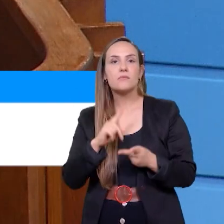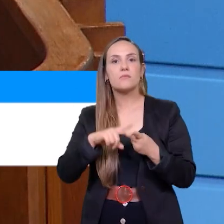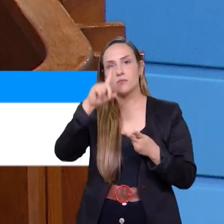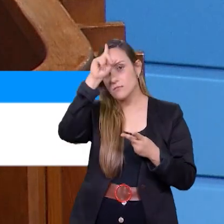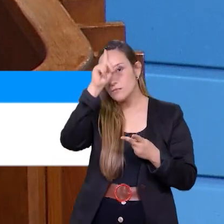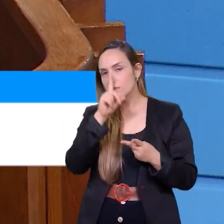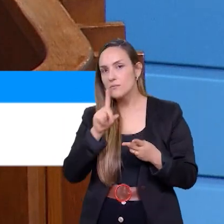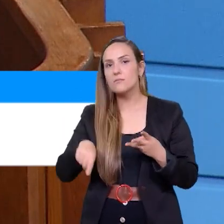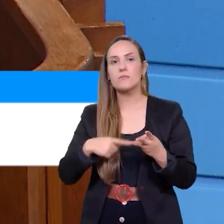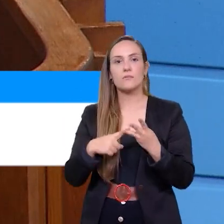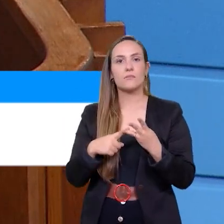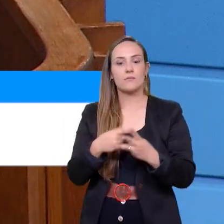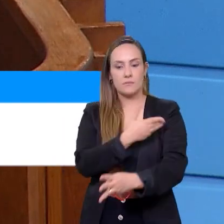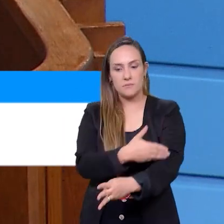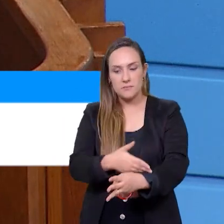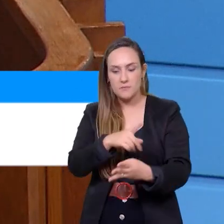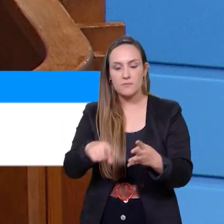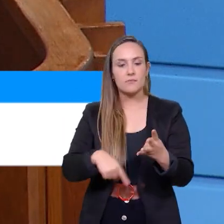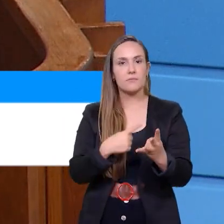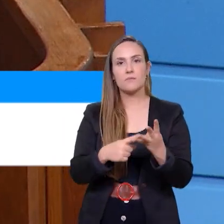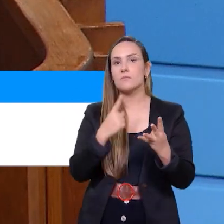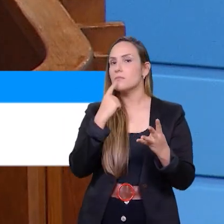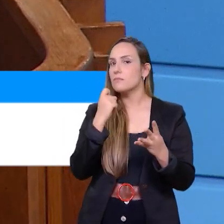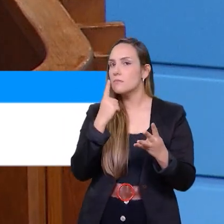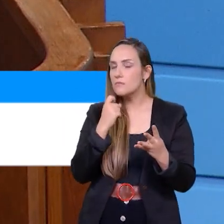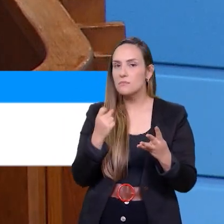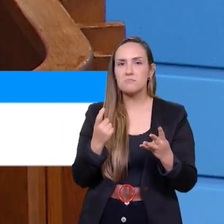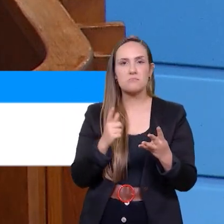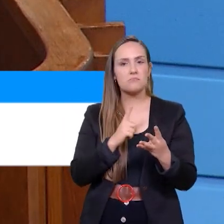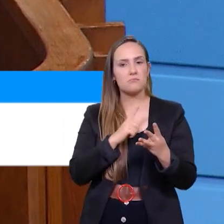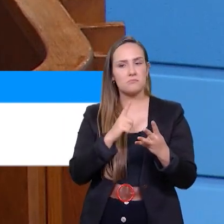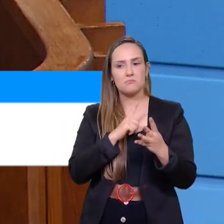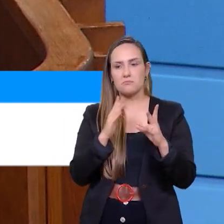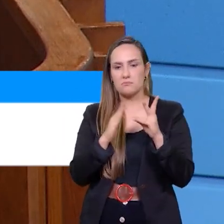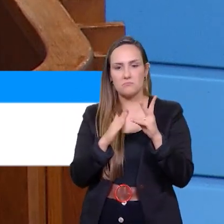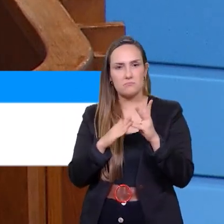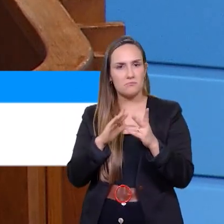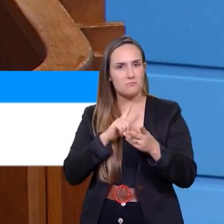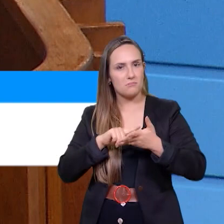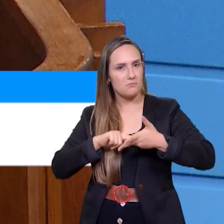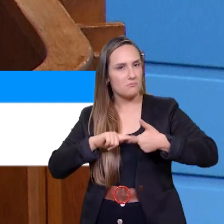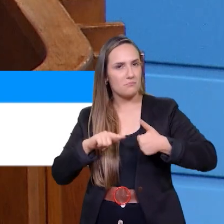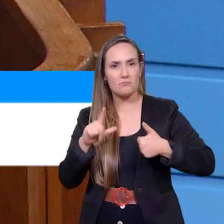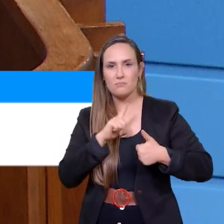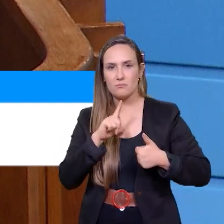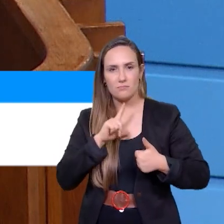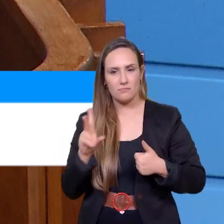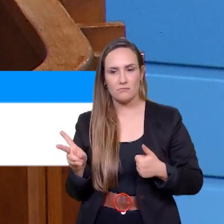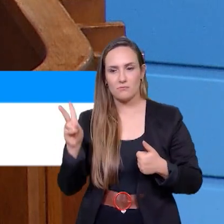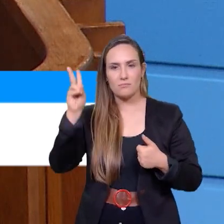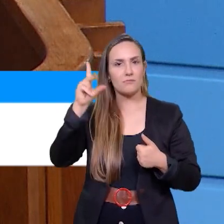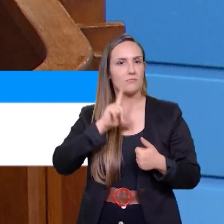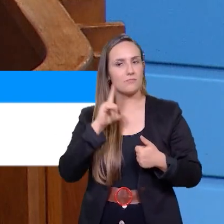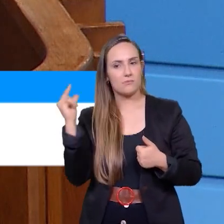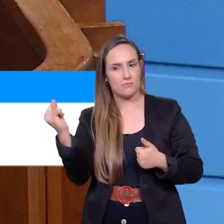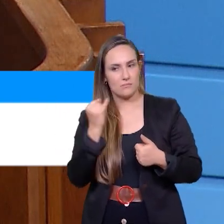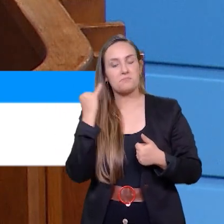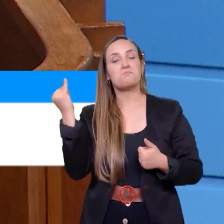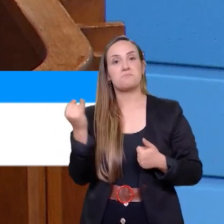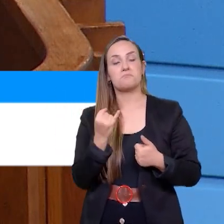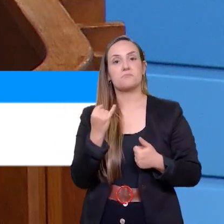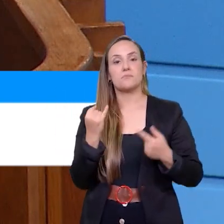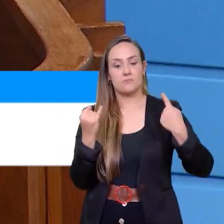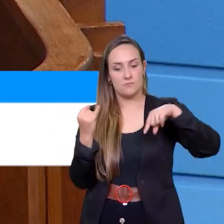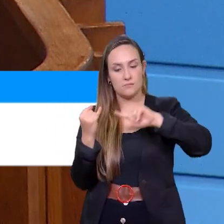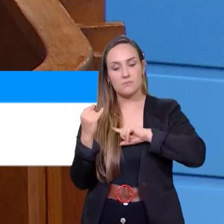O povo negro, o povo amarelo, o povo branco, o povo vermelho, indígena, todos têm seus valores, têm sua